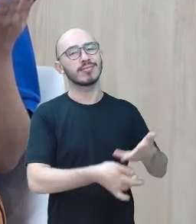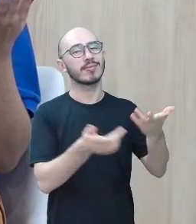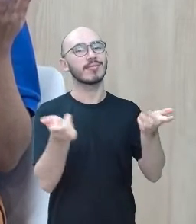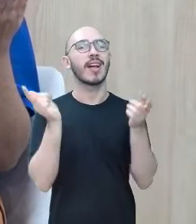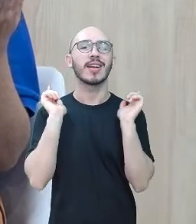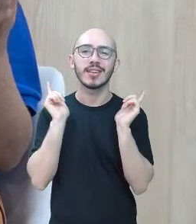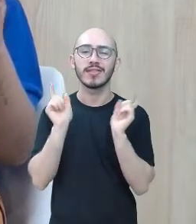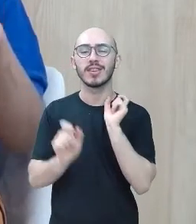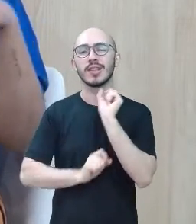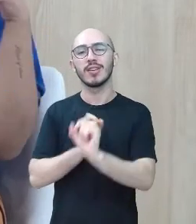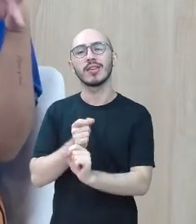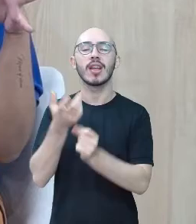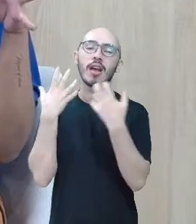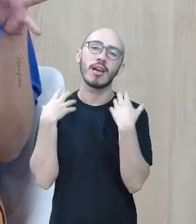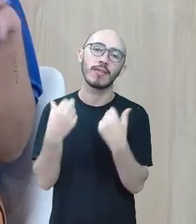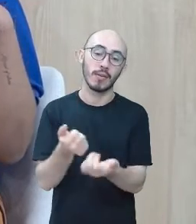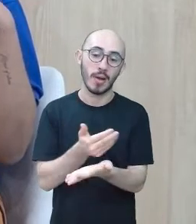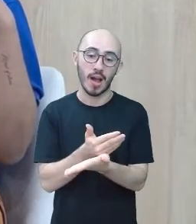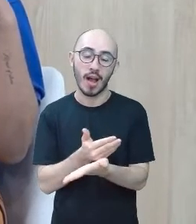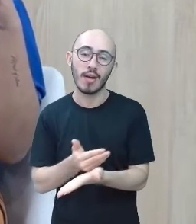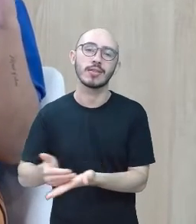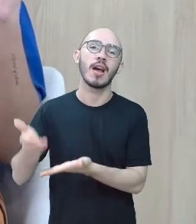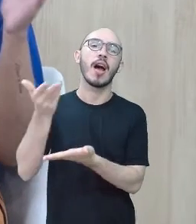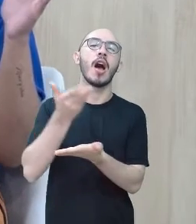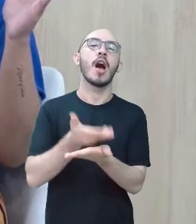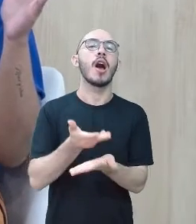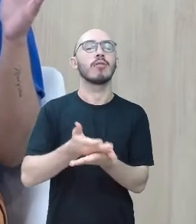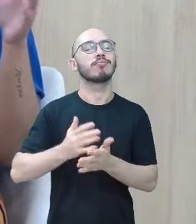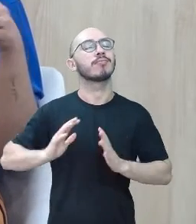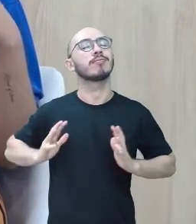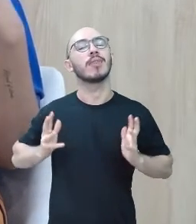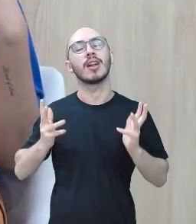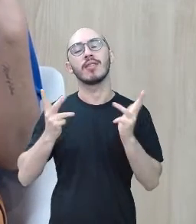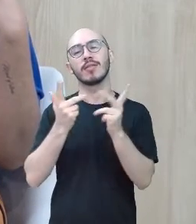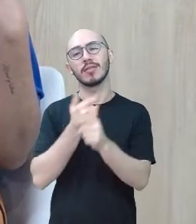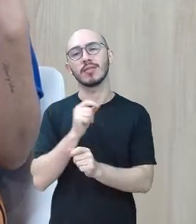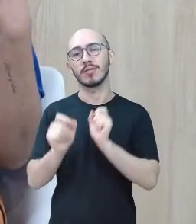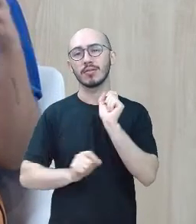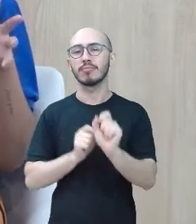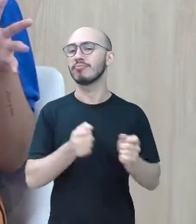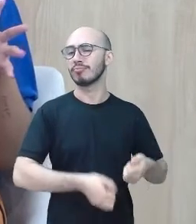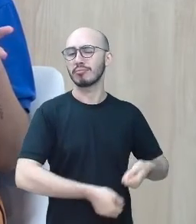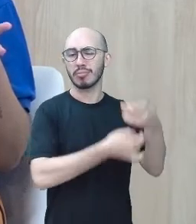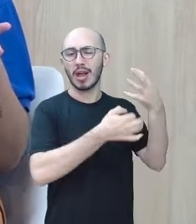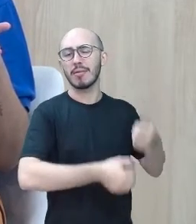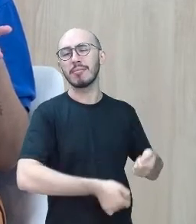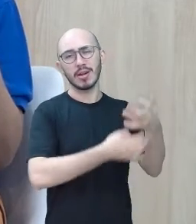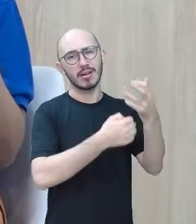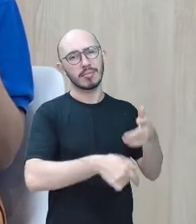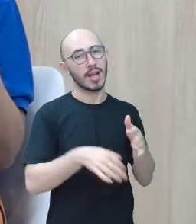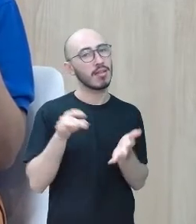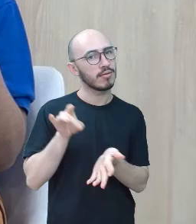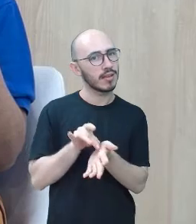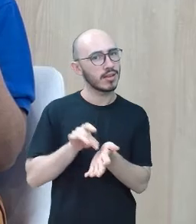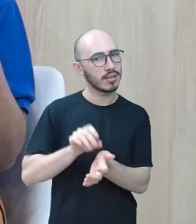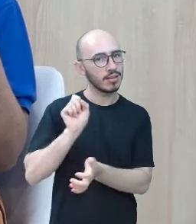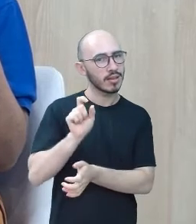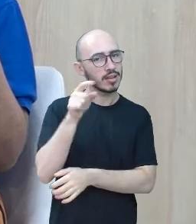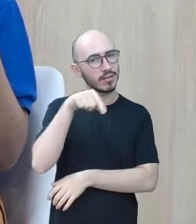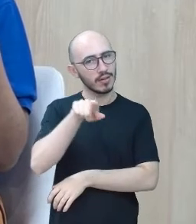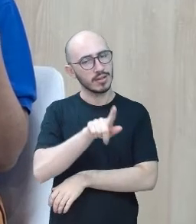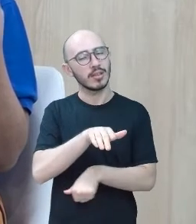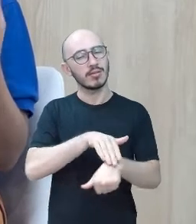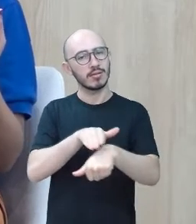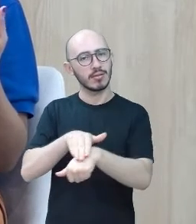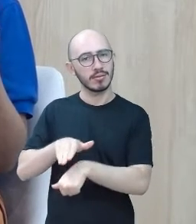Então vamos lá, vamos fazer dessa aula o máximo que a gente puder. Então vamos comentar bem muito o que a professora Camille